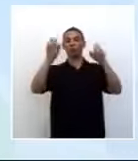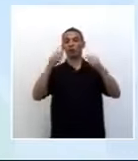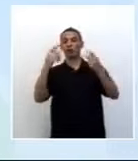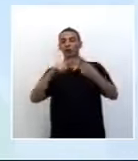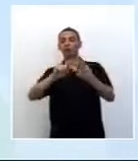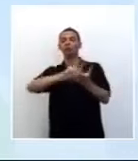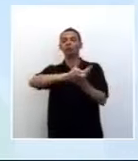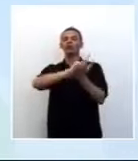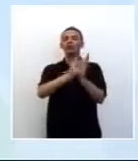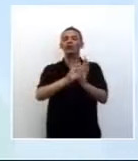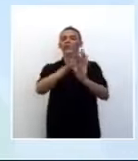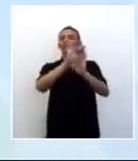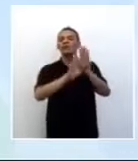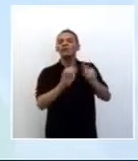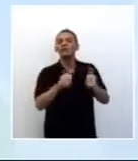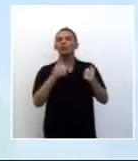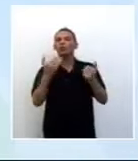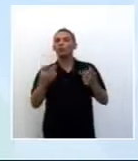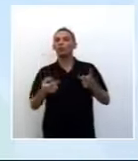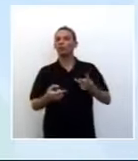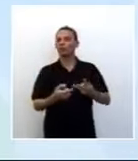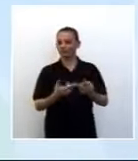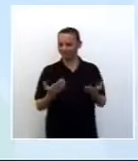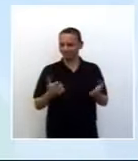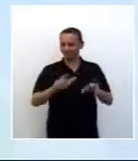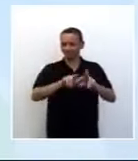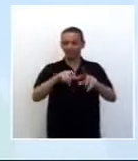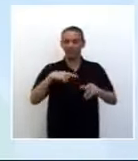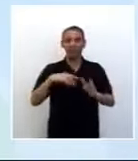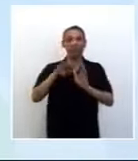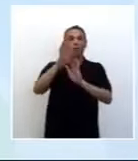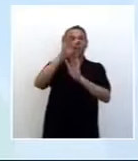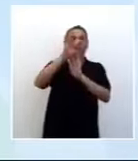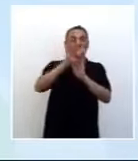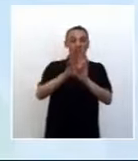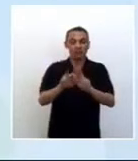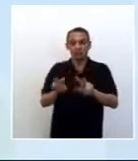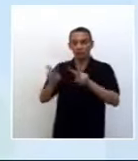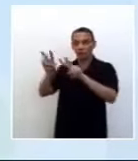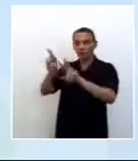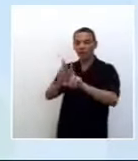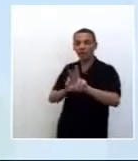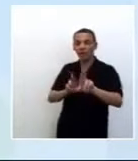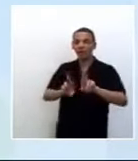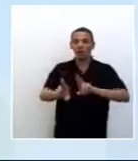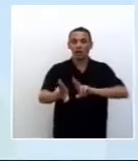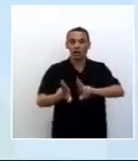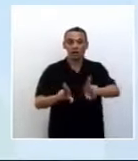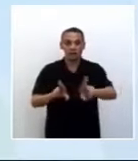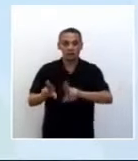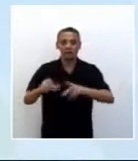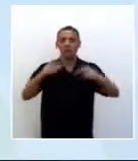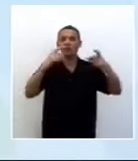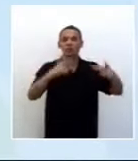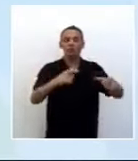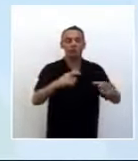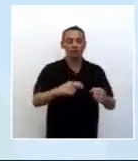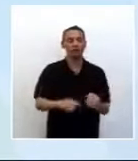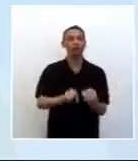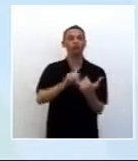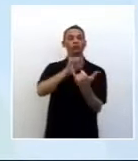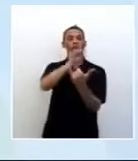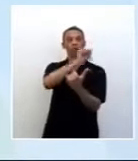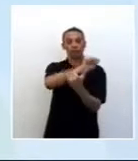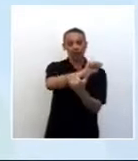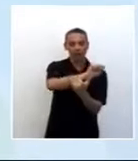que é Horizonte a volta e agora nós vamos pro o texto você vai dar resposta completa localizando o sujeito